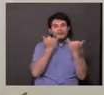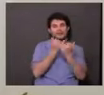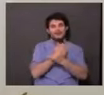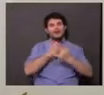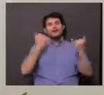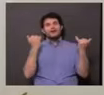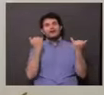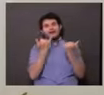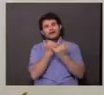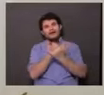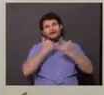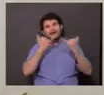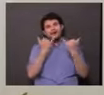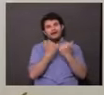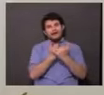aleluia.